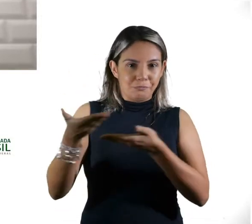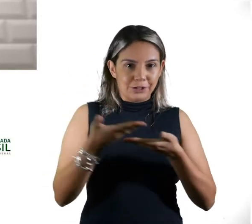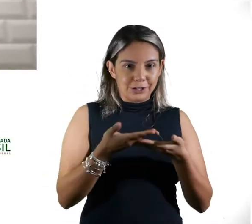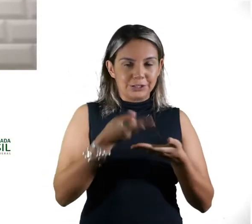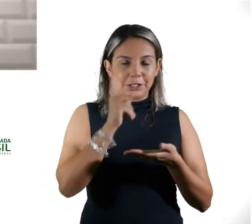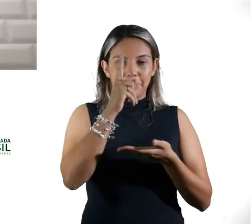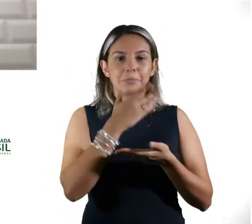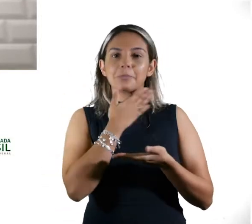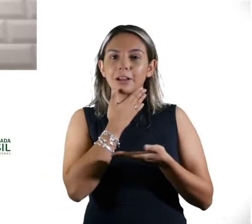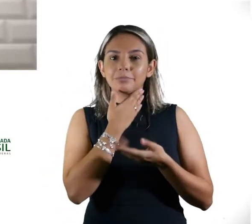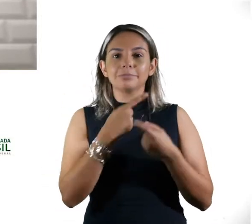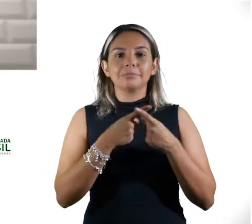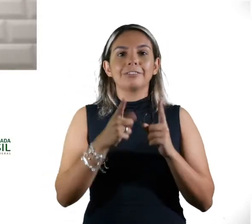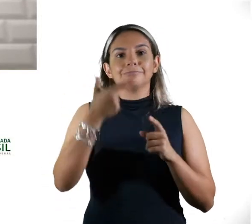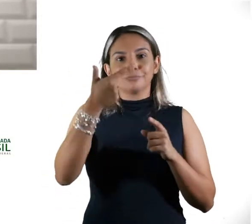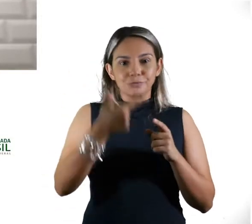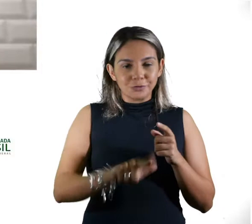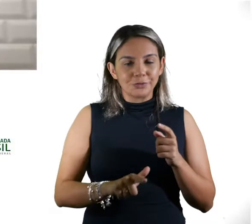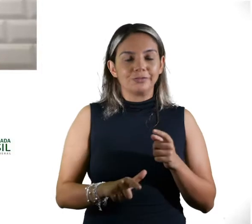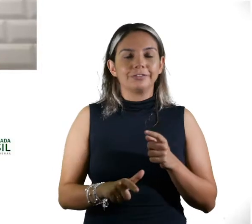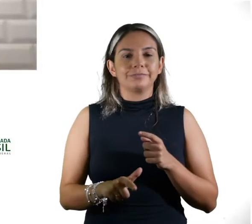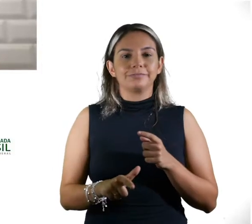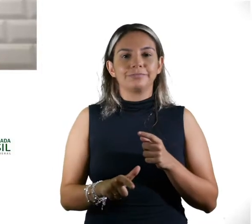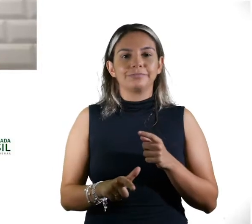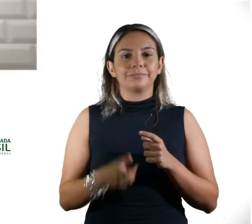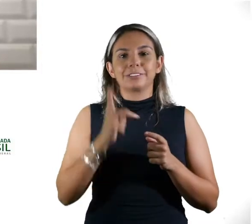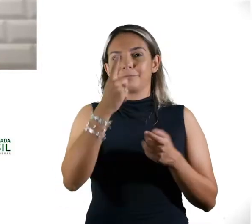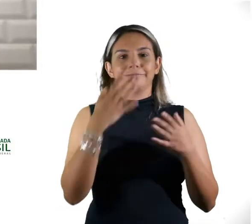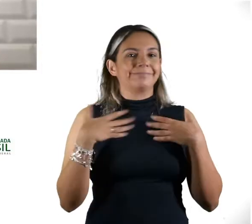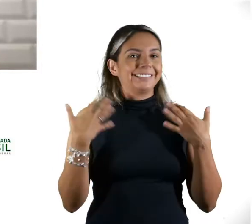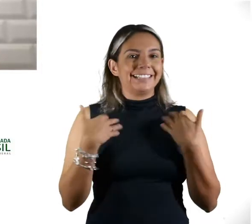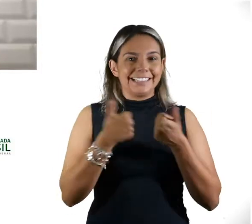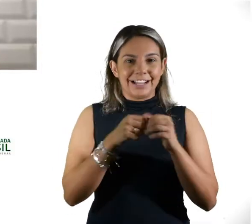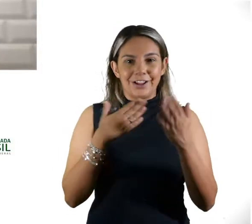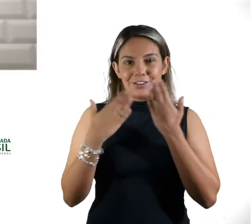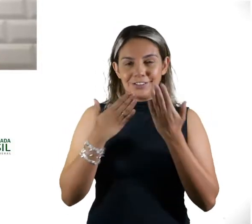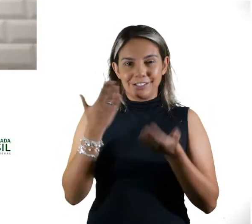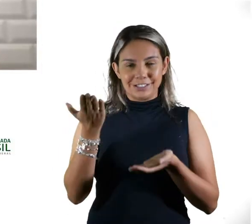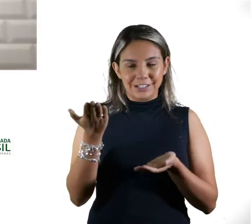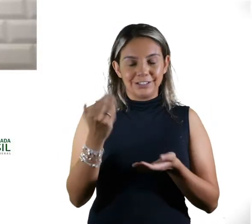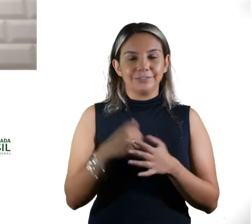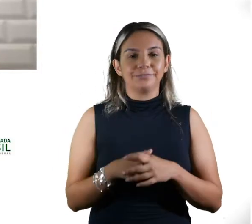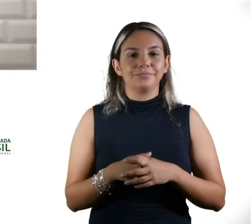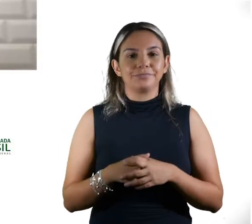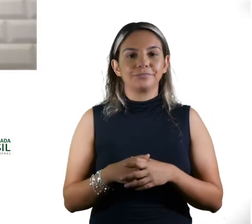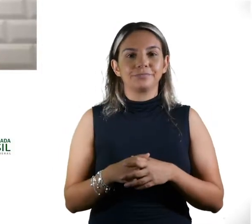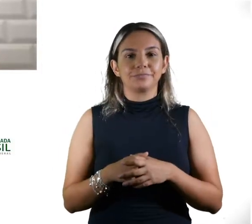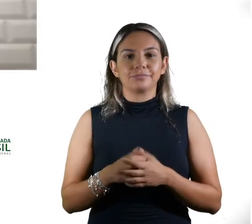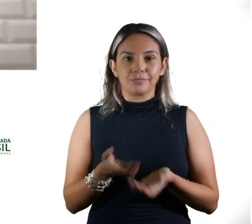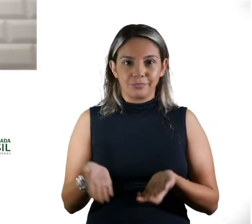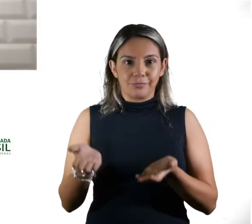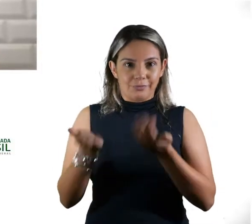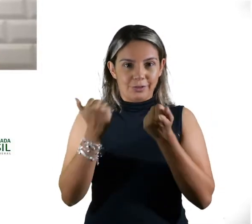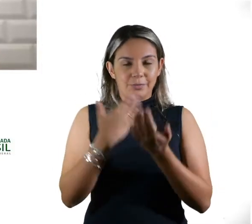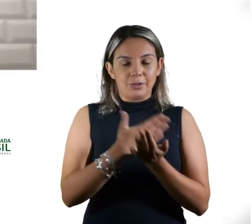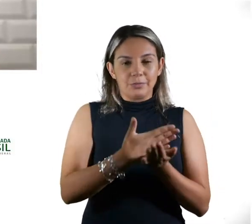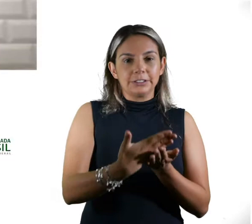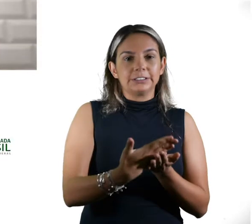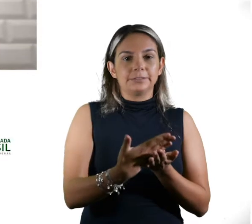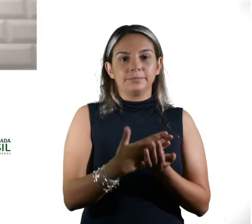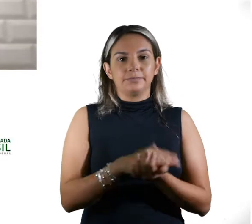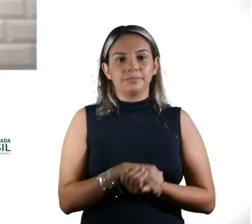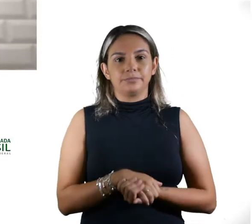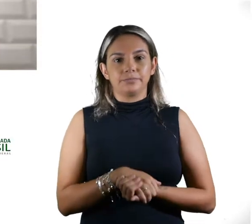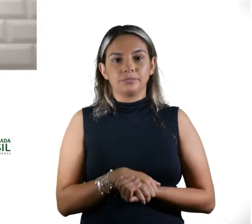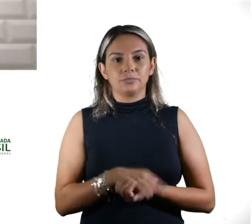do Sempre um Papo, mais uma vez. É sempre uma alegria estar conversando com você. E vamos aí dar início,